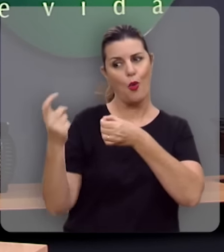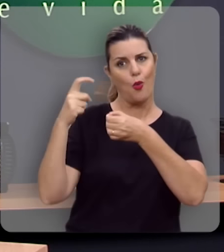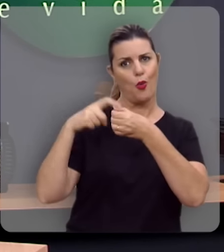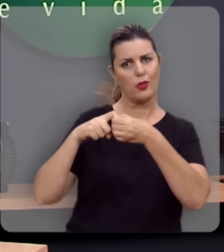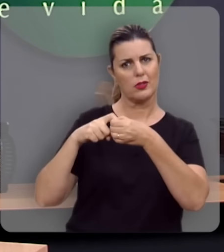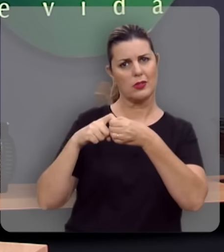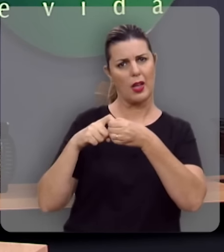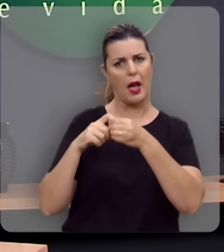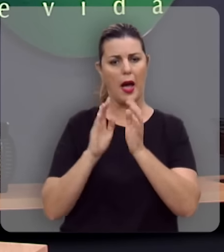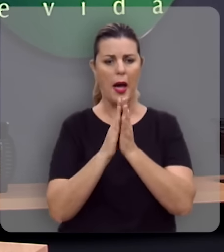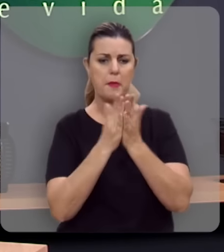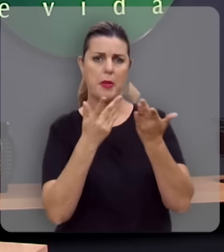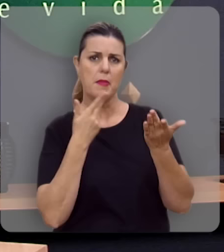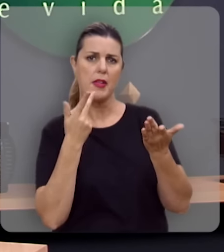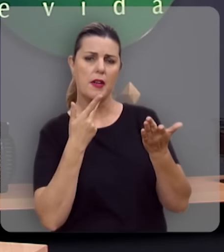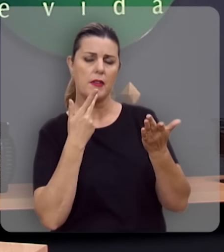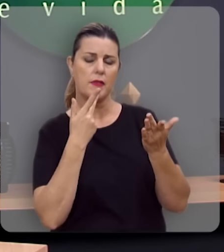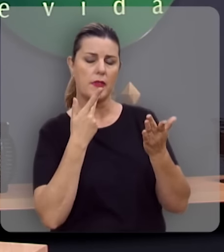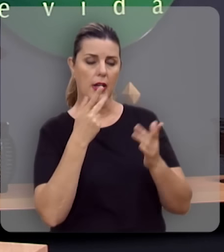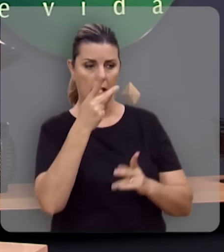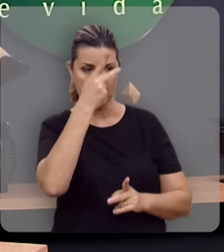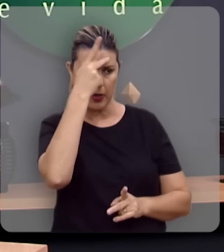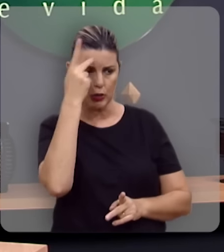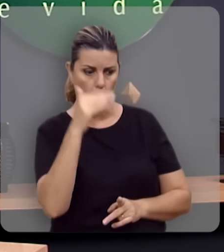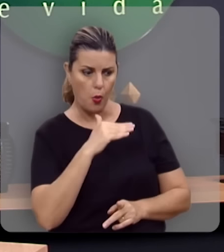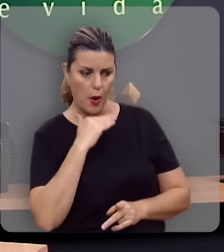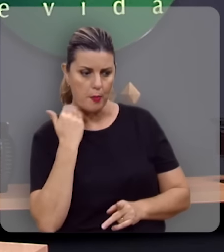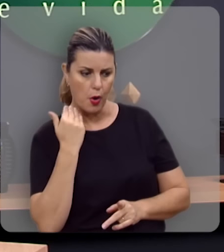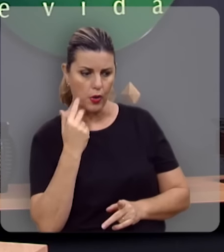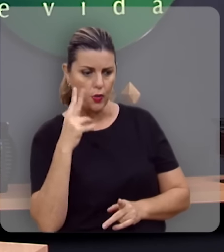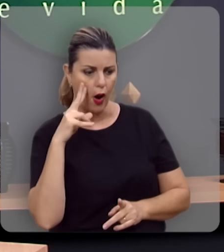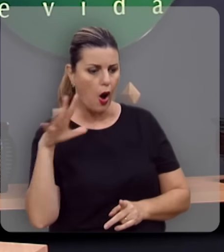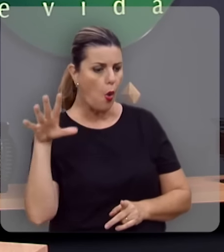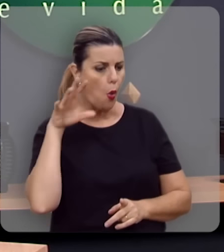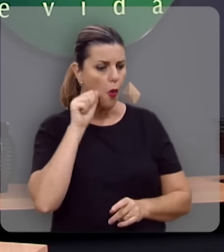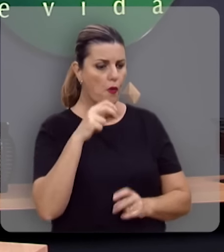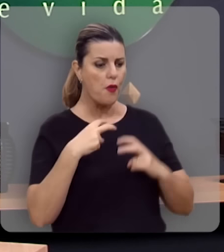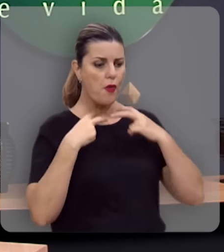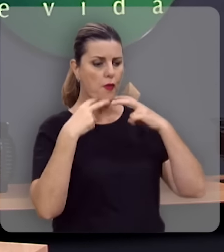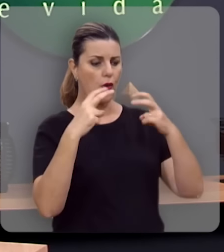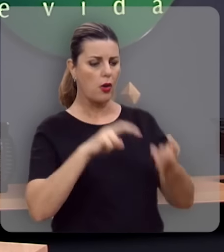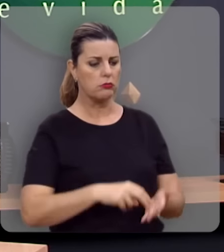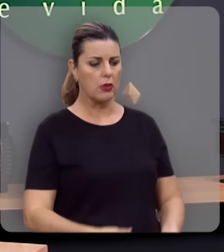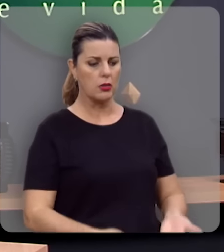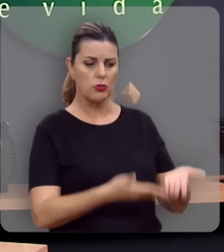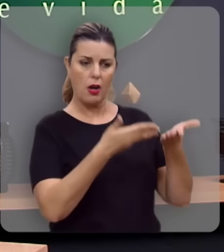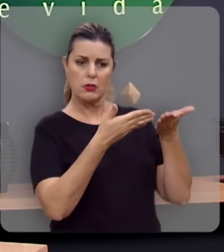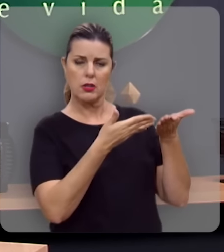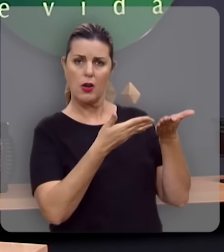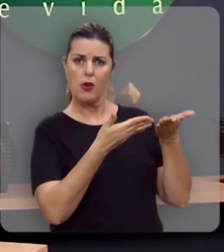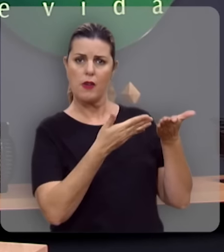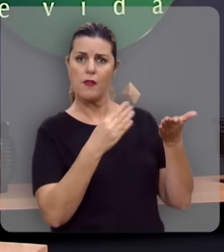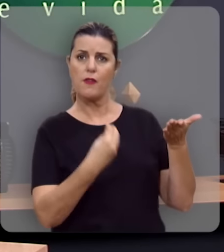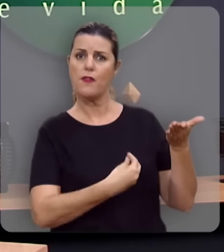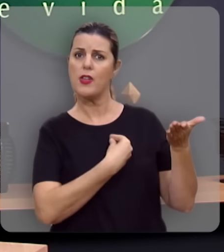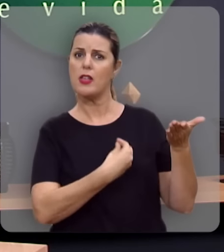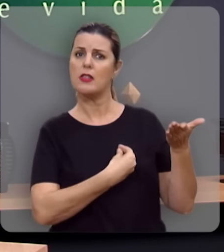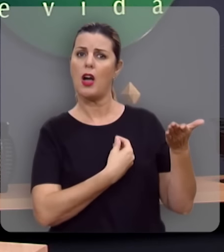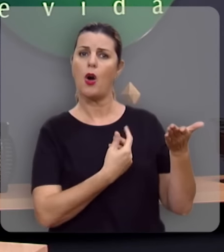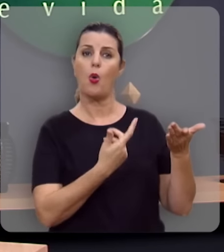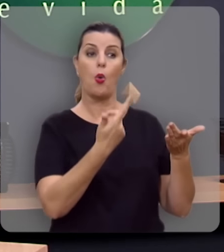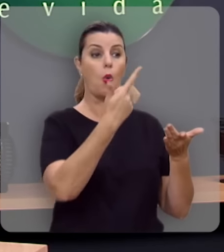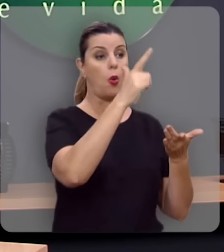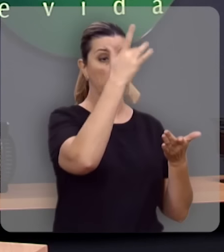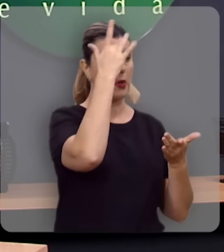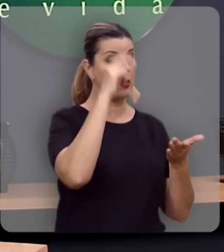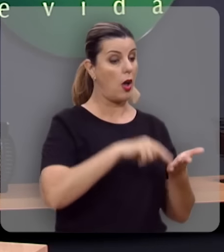Jesus voltar, a Bíblia diz que os mortos ouvirão a sua voz e sairão dos túmulos, uns para a ressurreição da vida, outros para a ressurreição